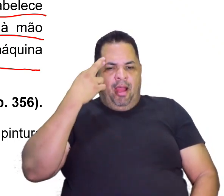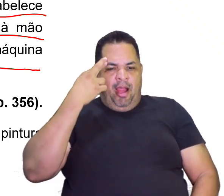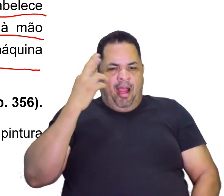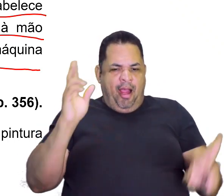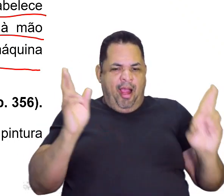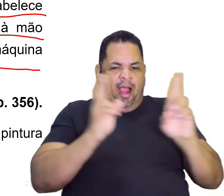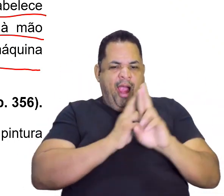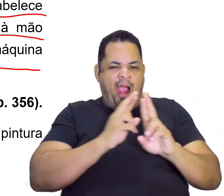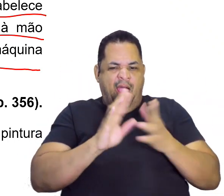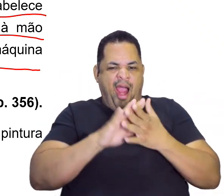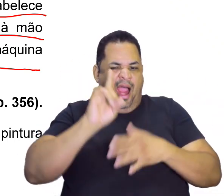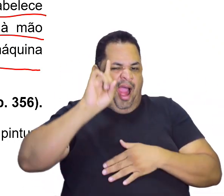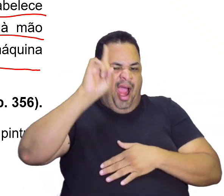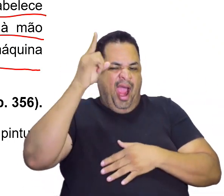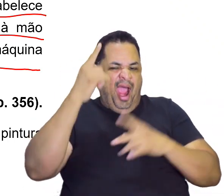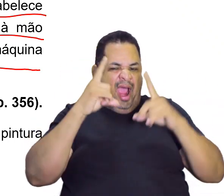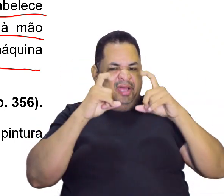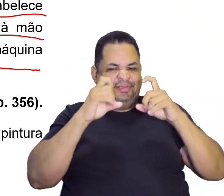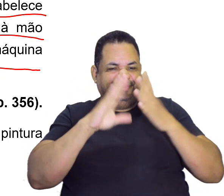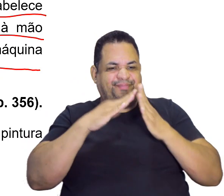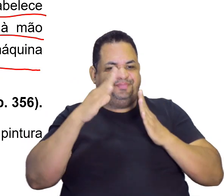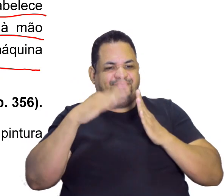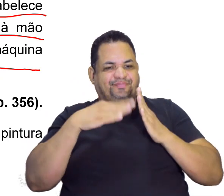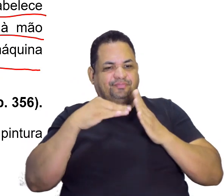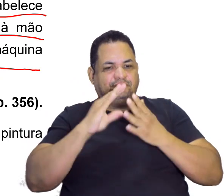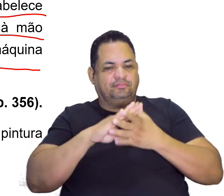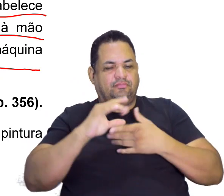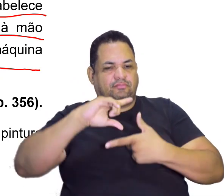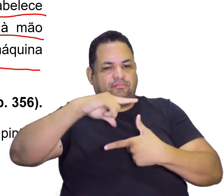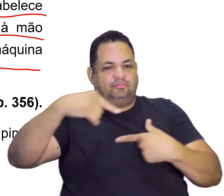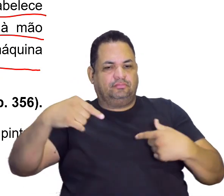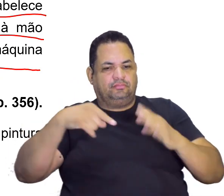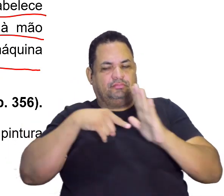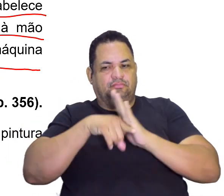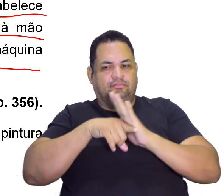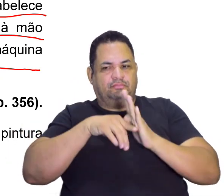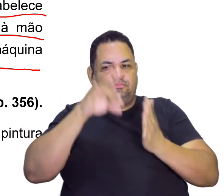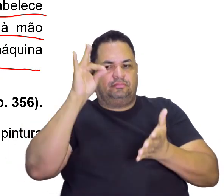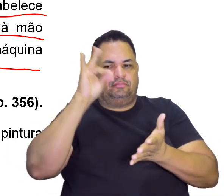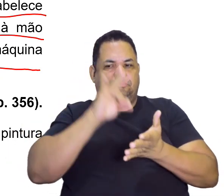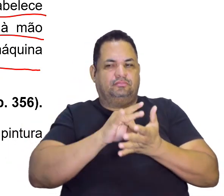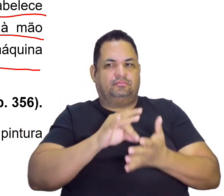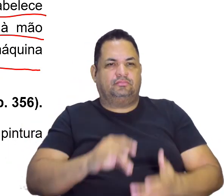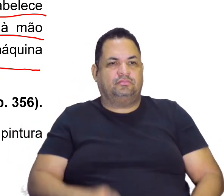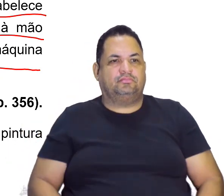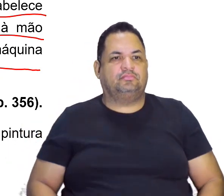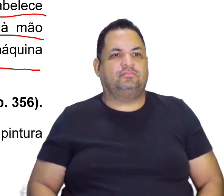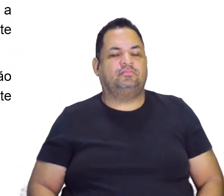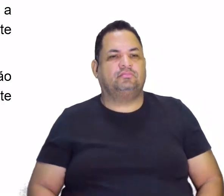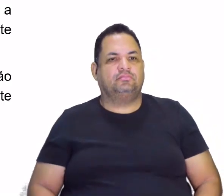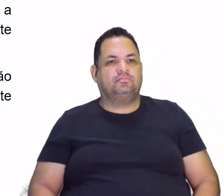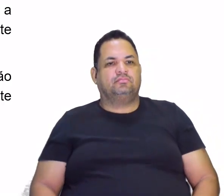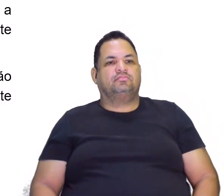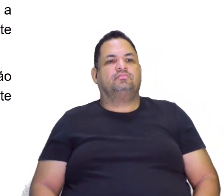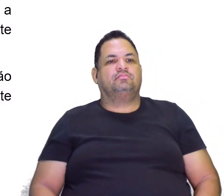sobre a relação entre a invenção da fotografia e a pintura moderna, analisa as afirmações.